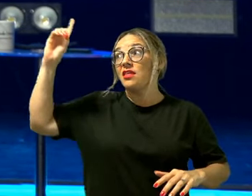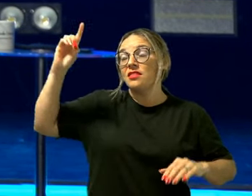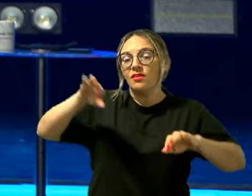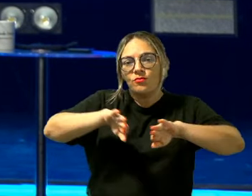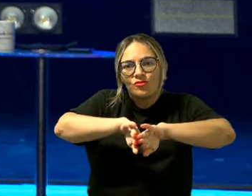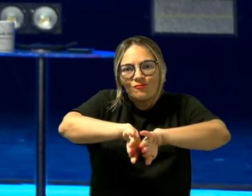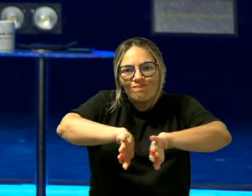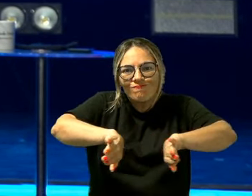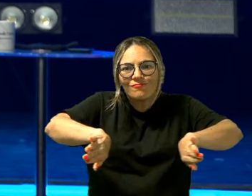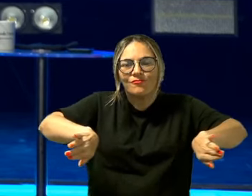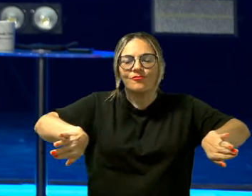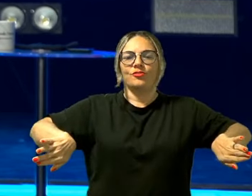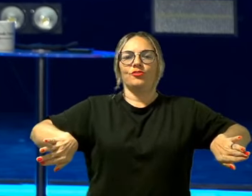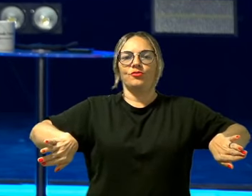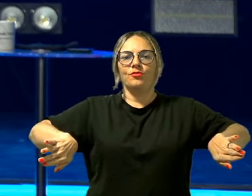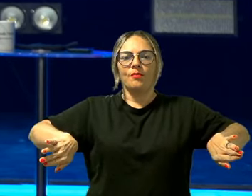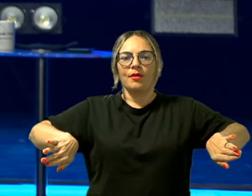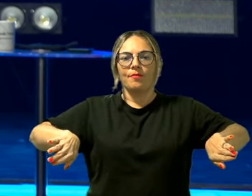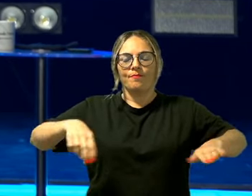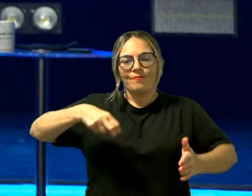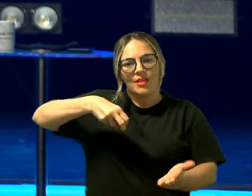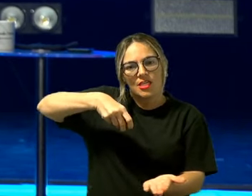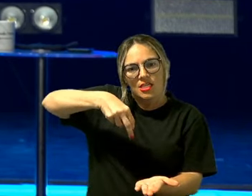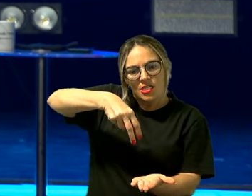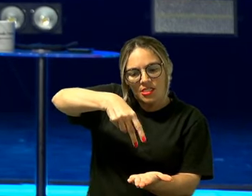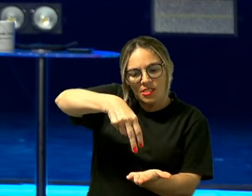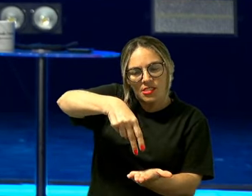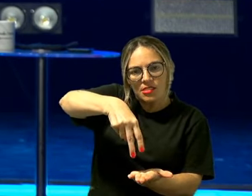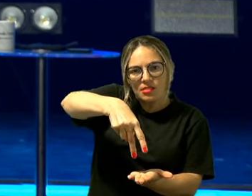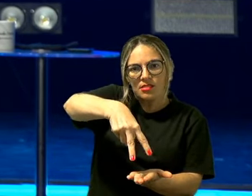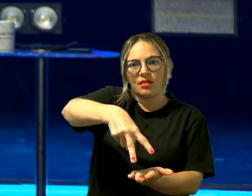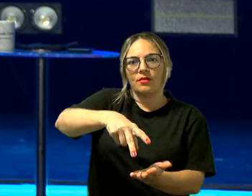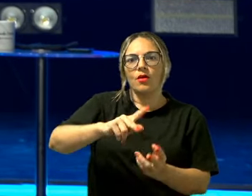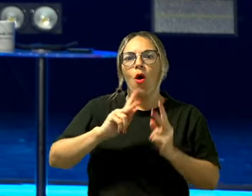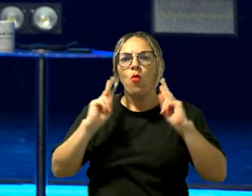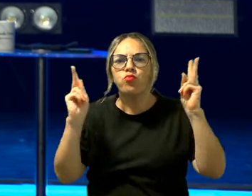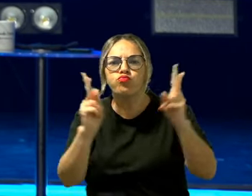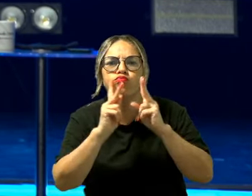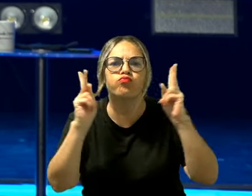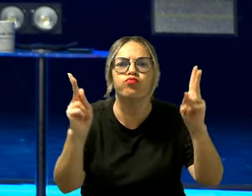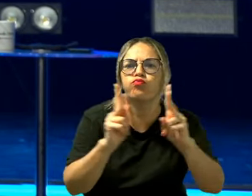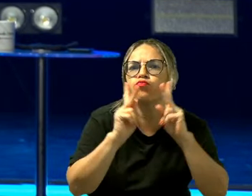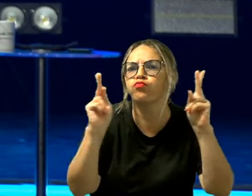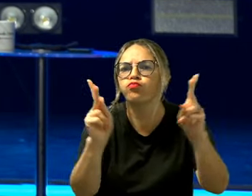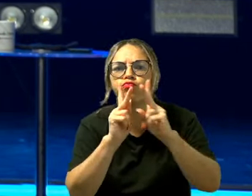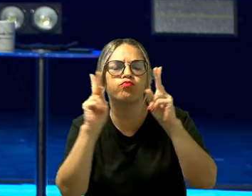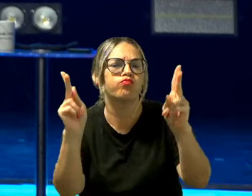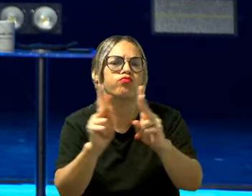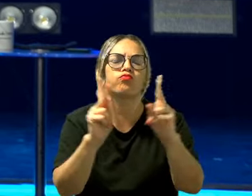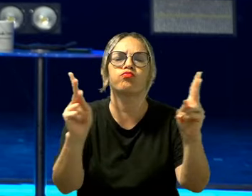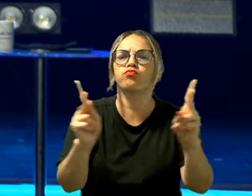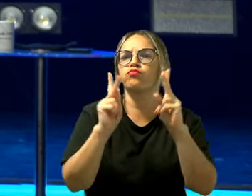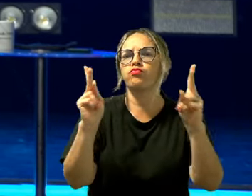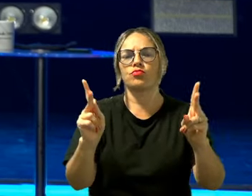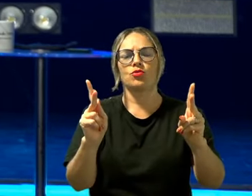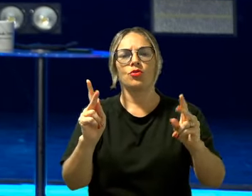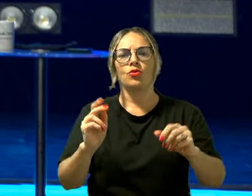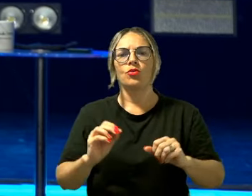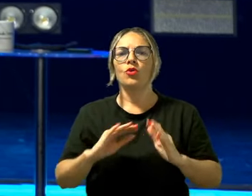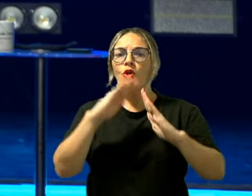terra seca, com um forte vento oriental que soprou toda aquela